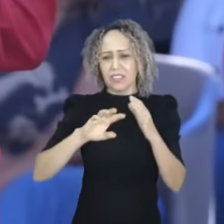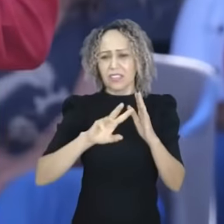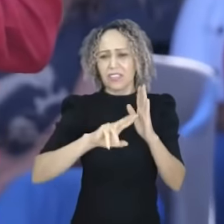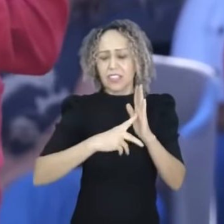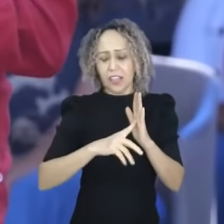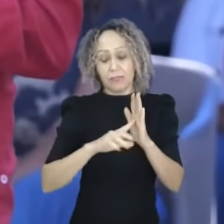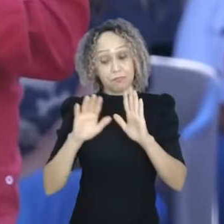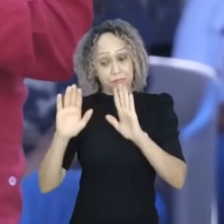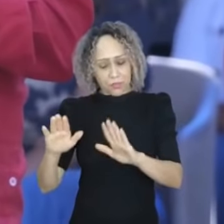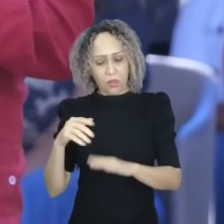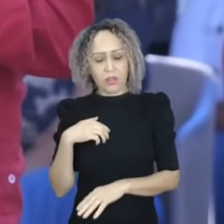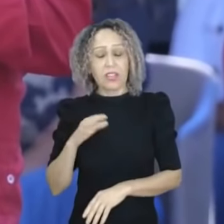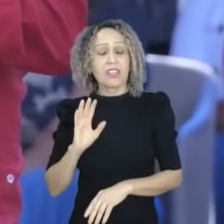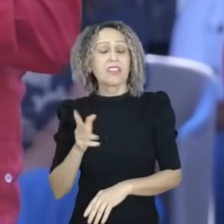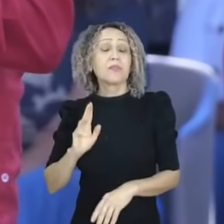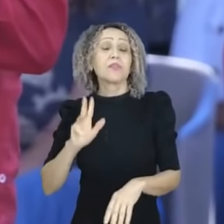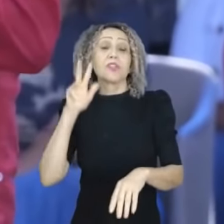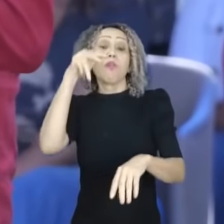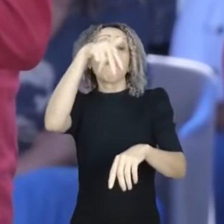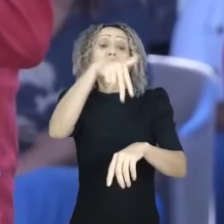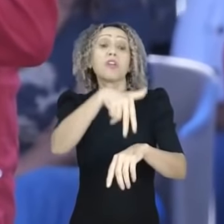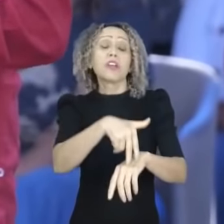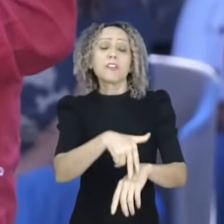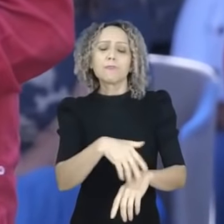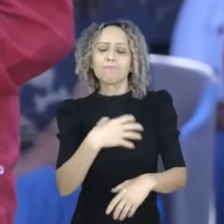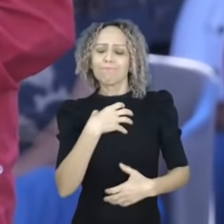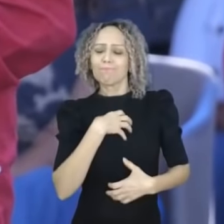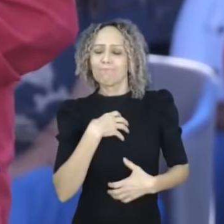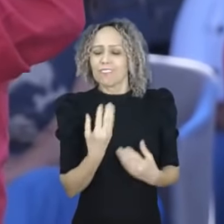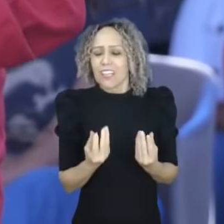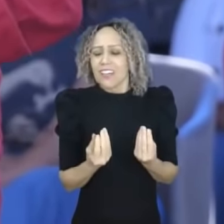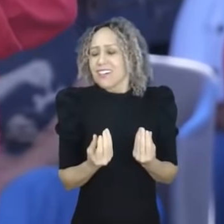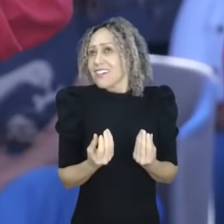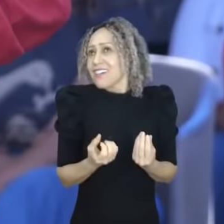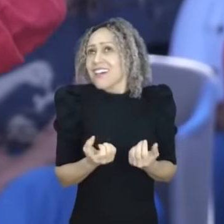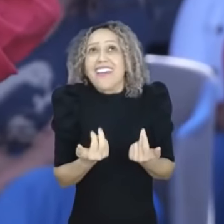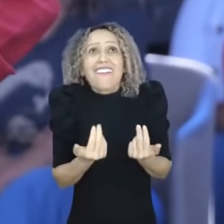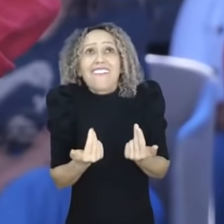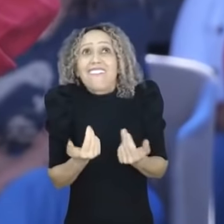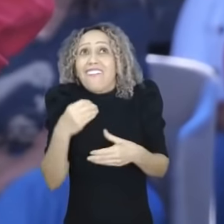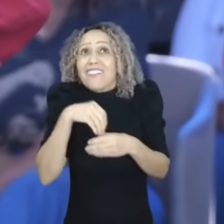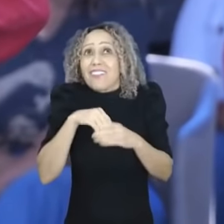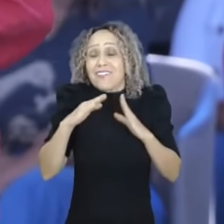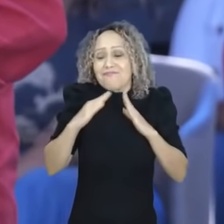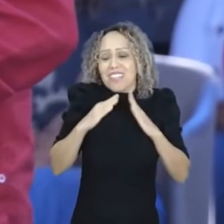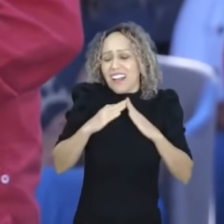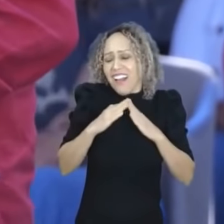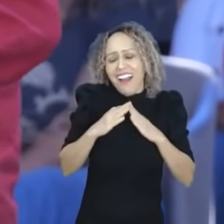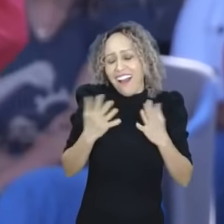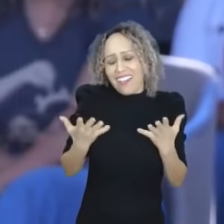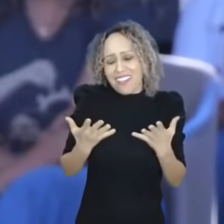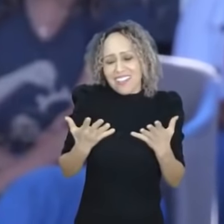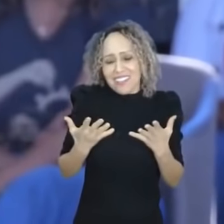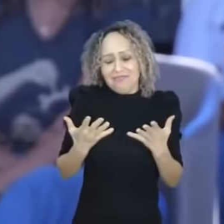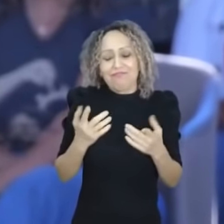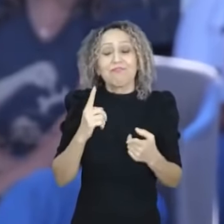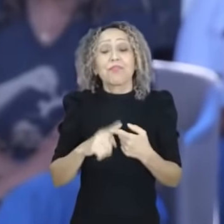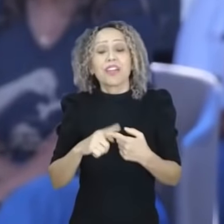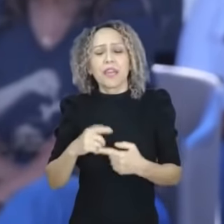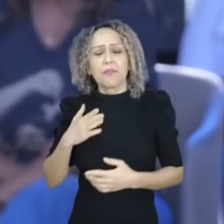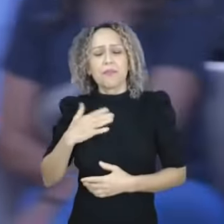me sinto em casa. Eu, na verdade, eu me sinto em casa porque eu vivi uma boa parte da minha